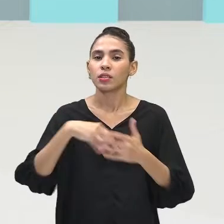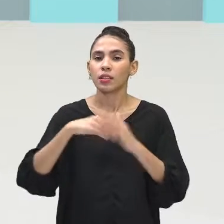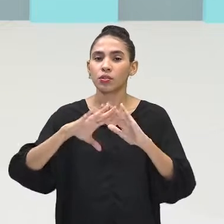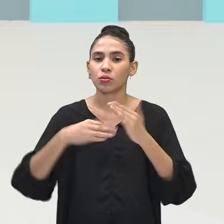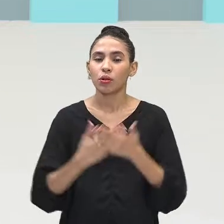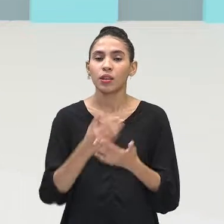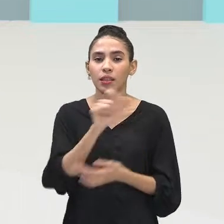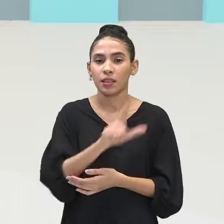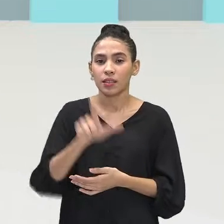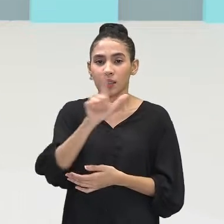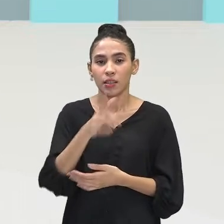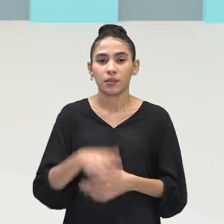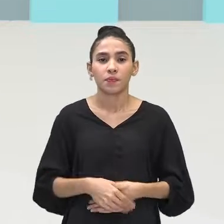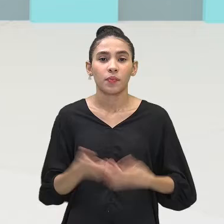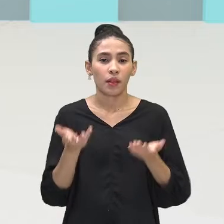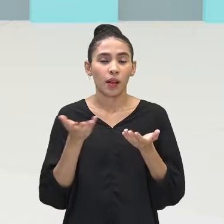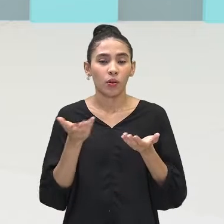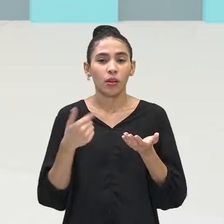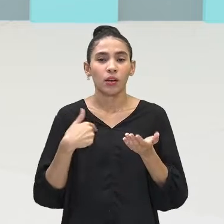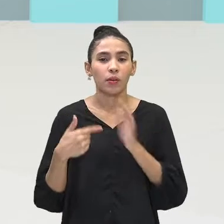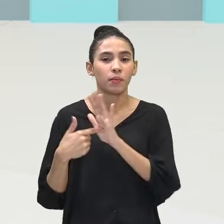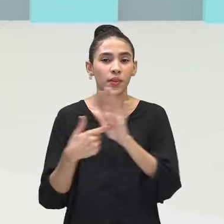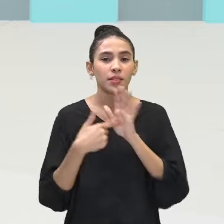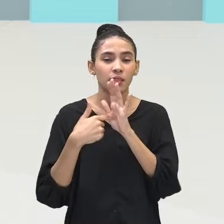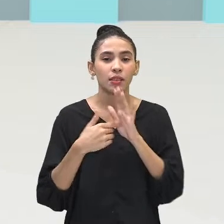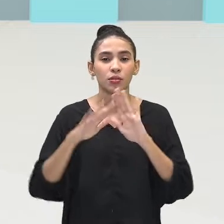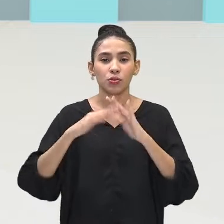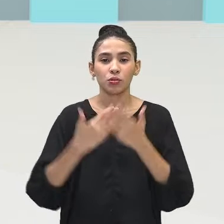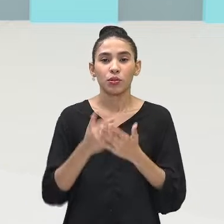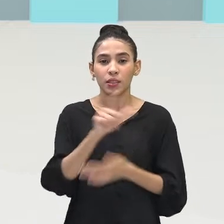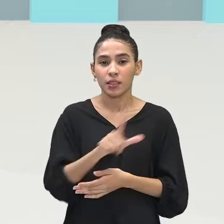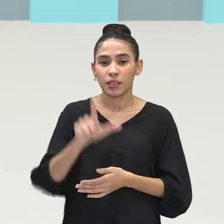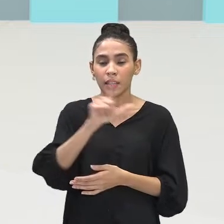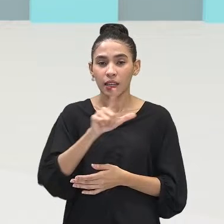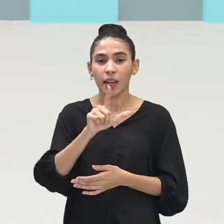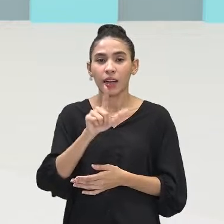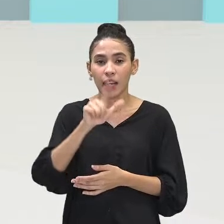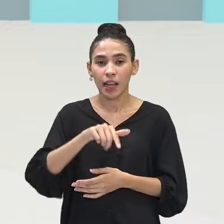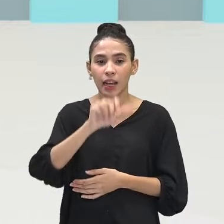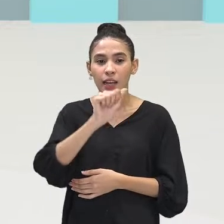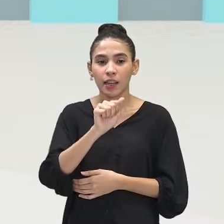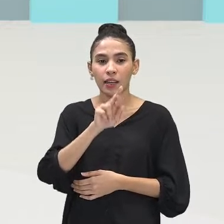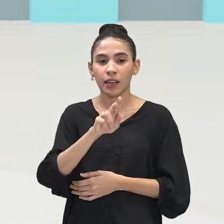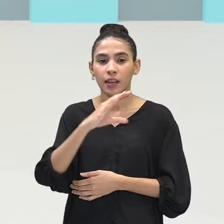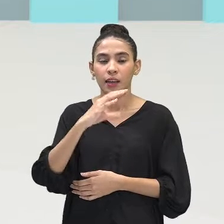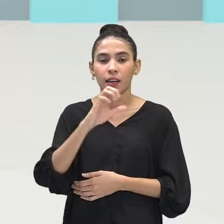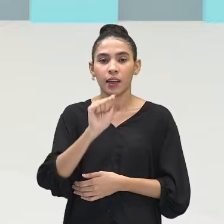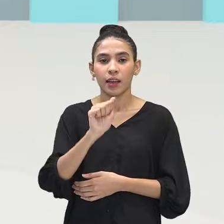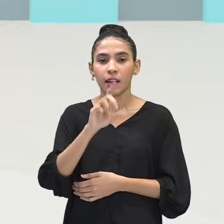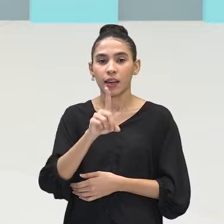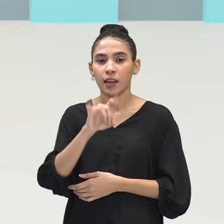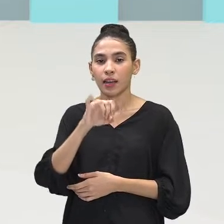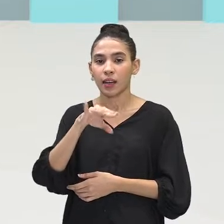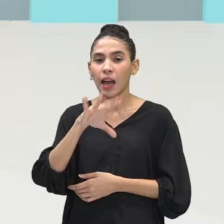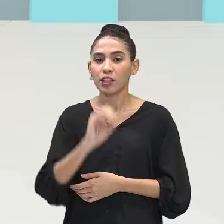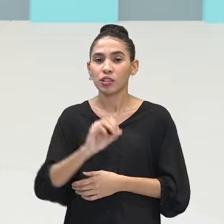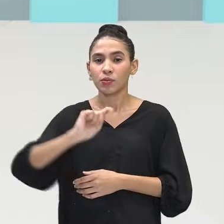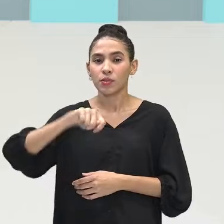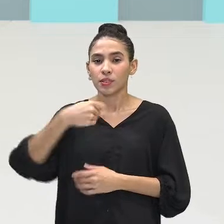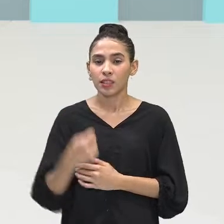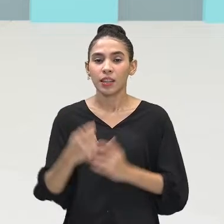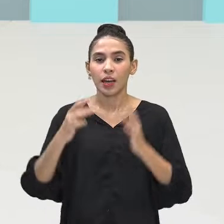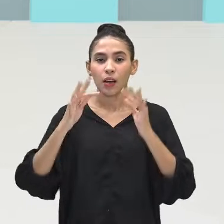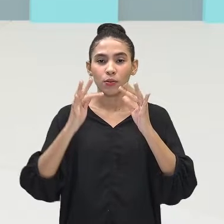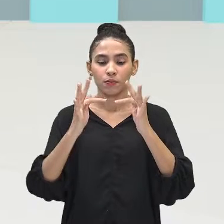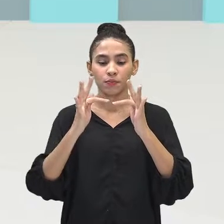eu apresento para vocês a nossa escola literária, que é o arcadismo. O arcadismo vai tratar de quê, professora? Vamos entender